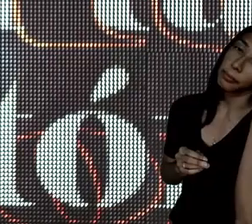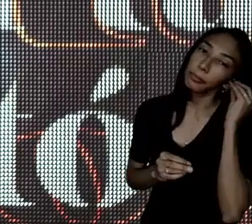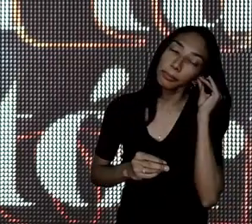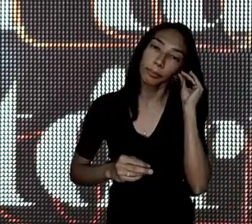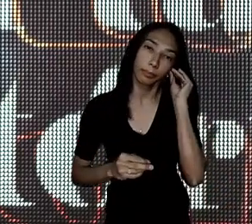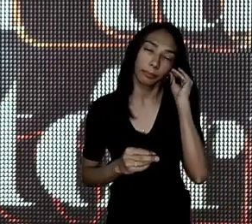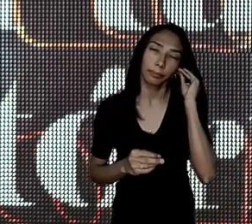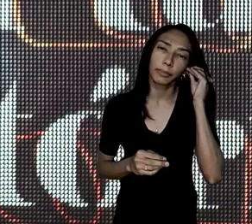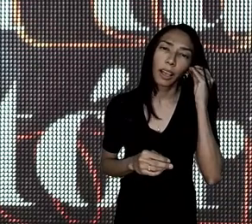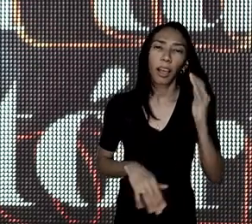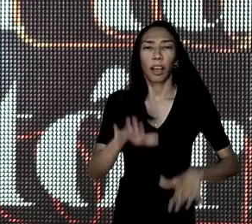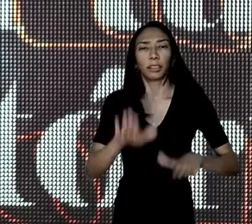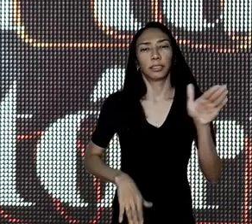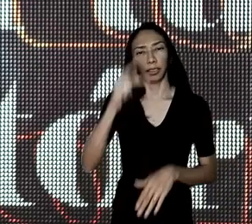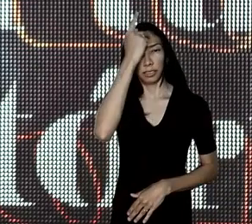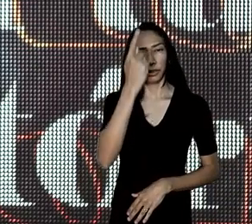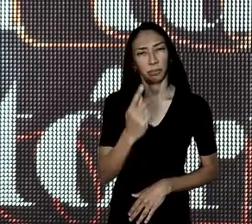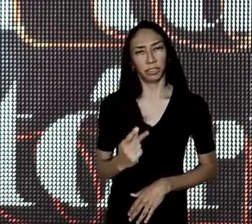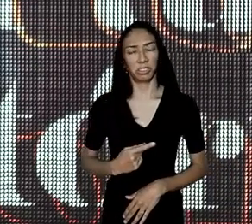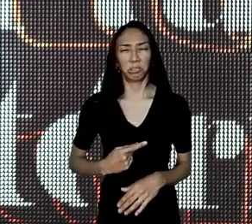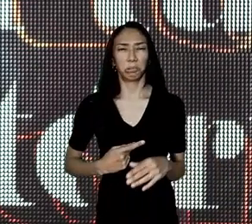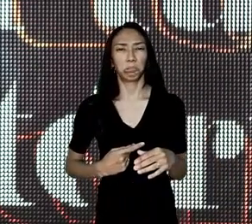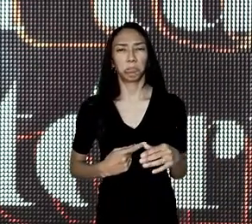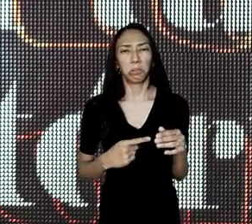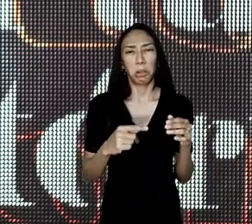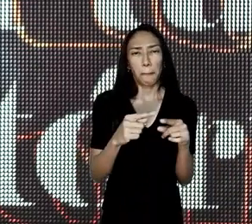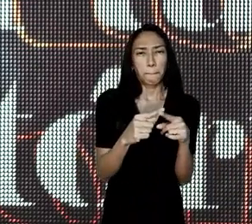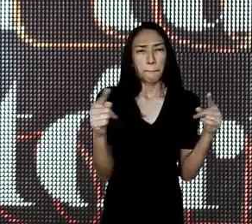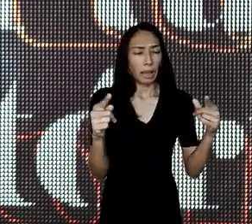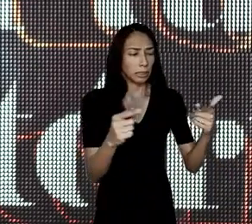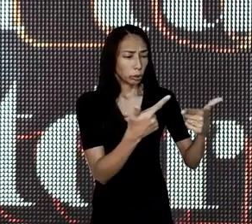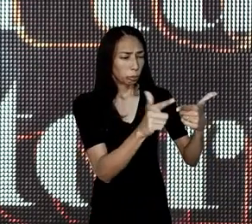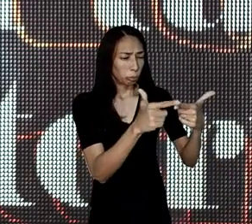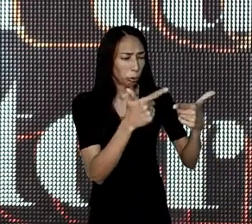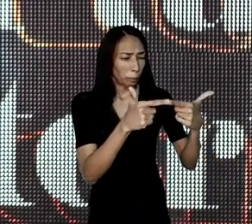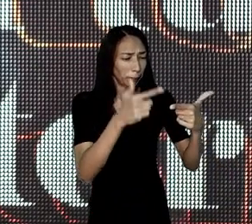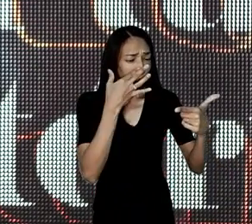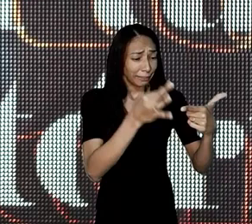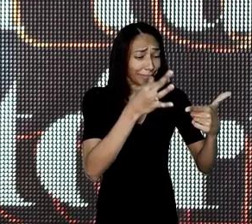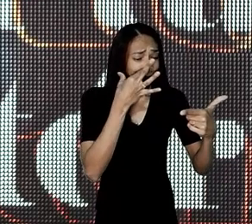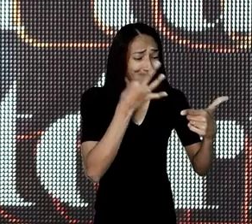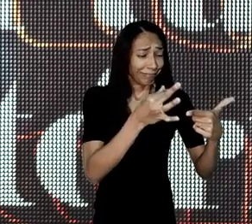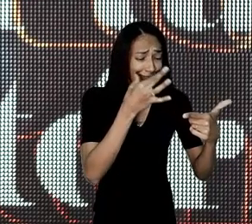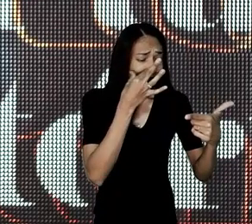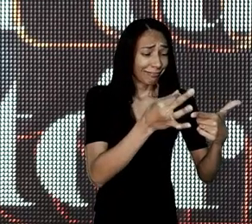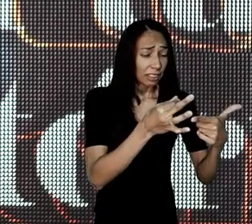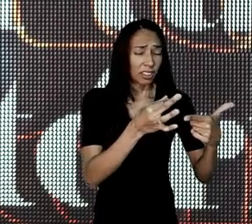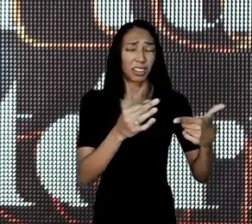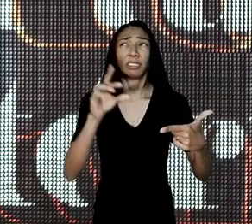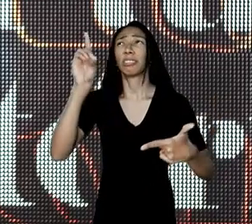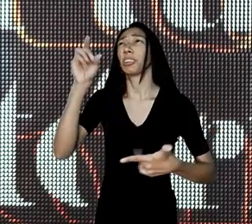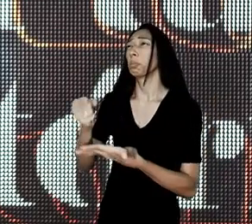ó. Você sabe qual é o seu problema? Que você está muito tempo centrado só no seu problema, e por isso você está achando que Deus está